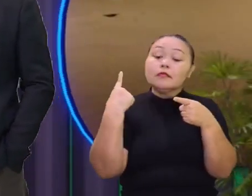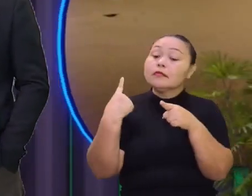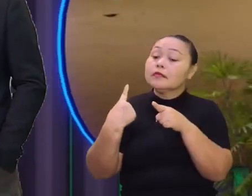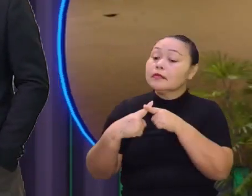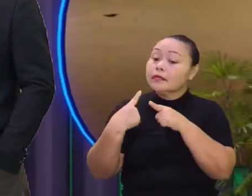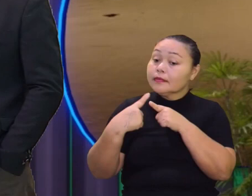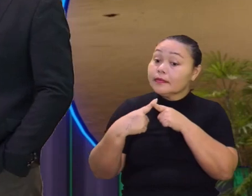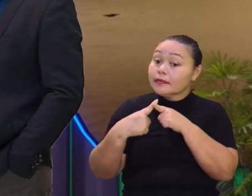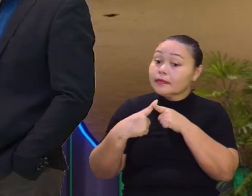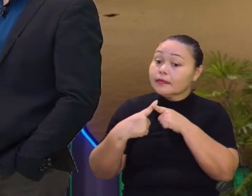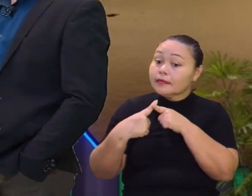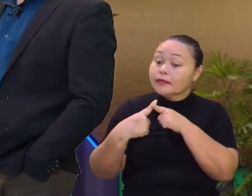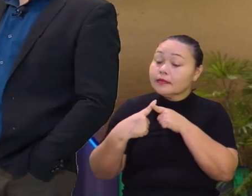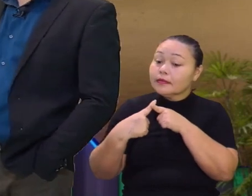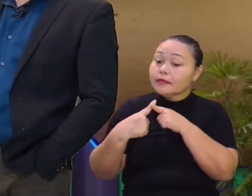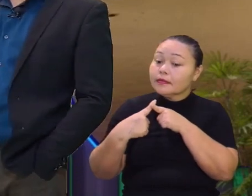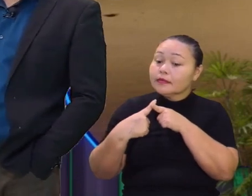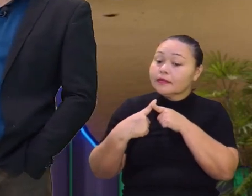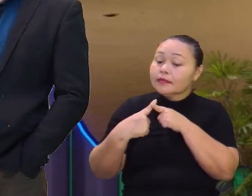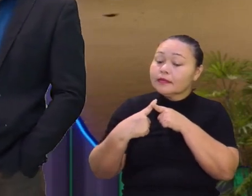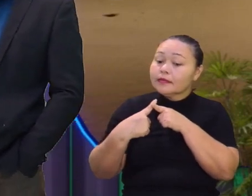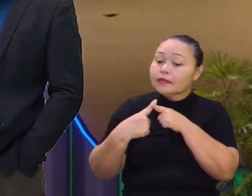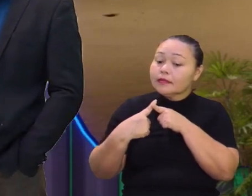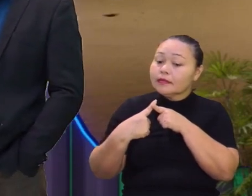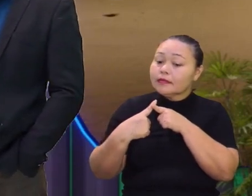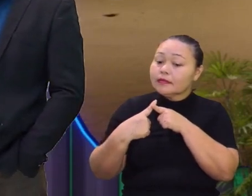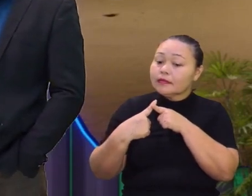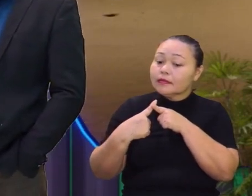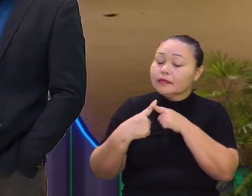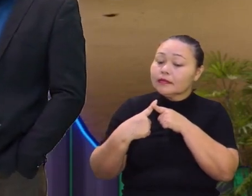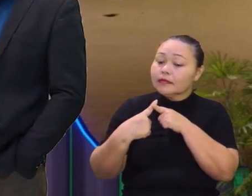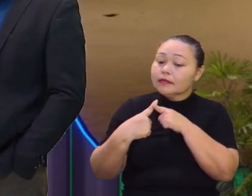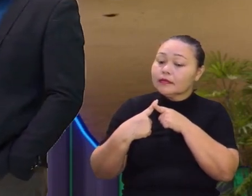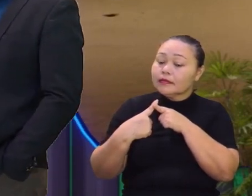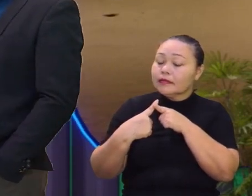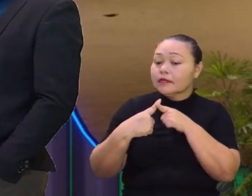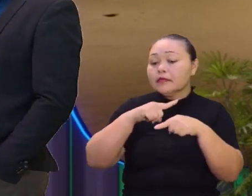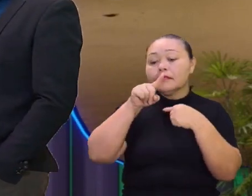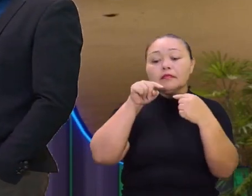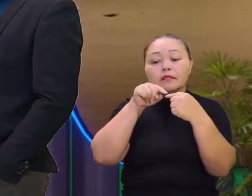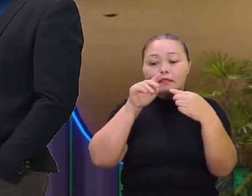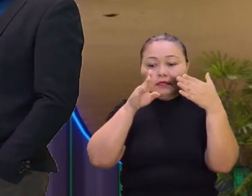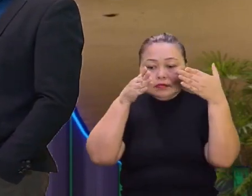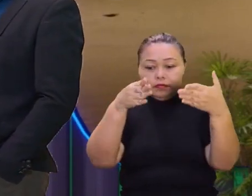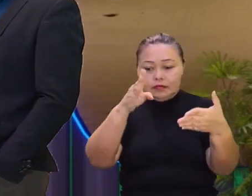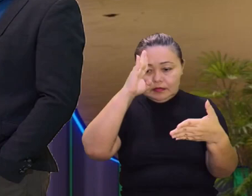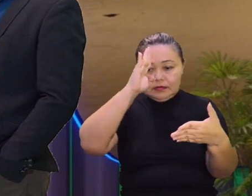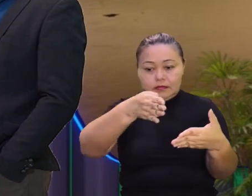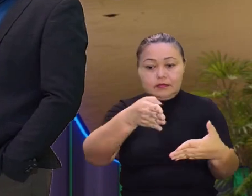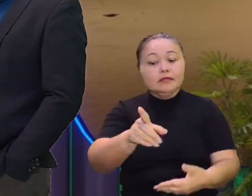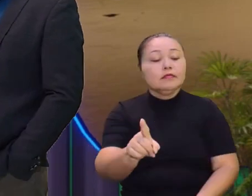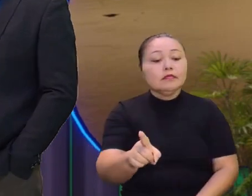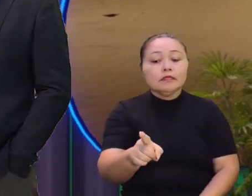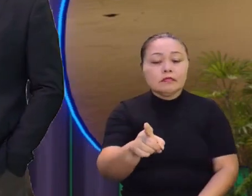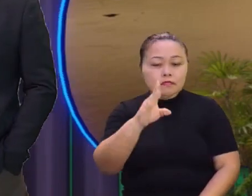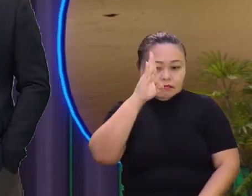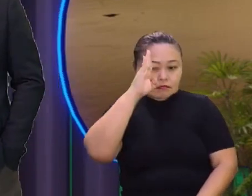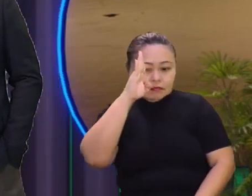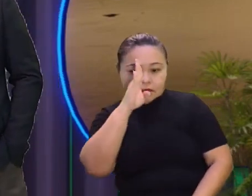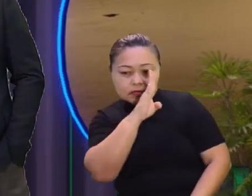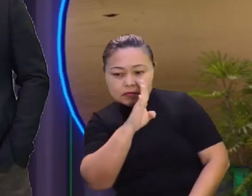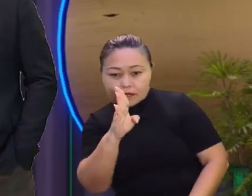Por que vamos ter problemas? Porque a finalidade principal